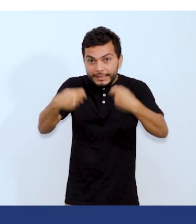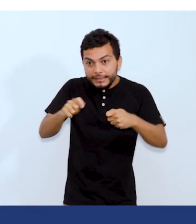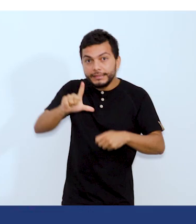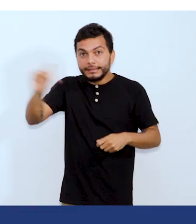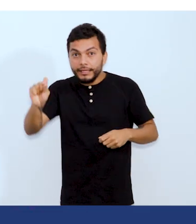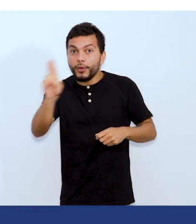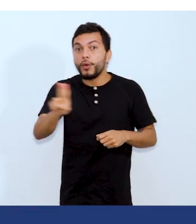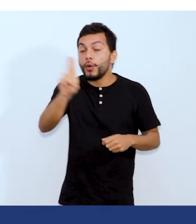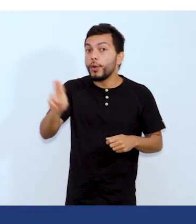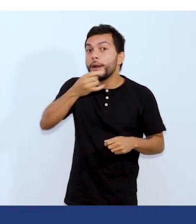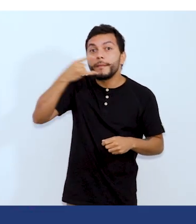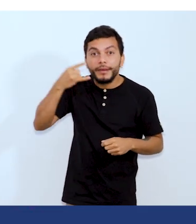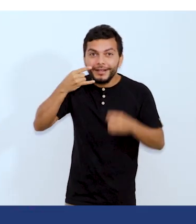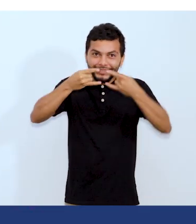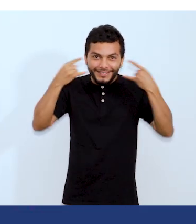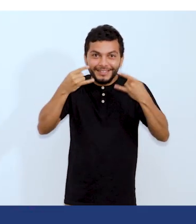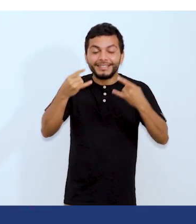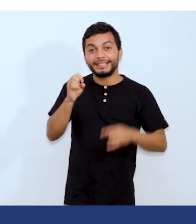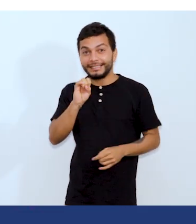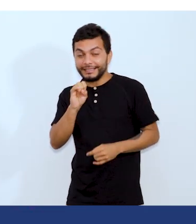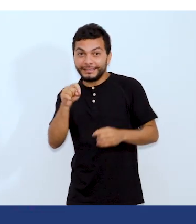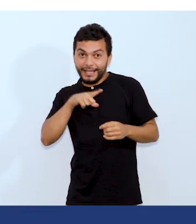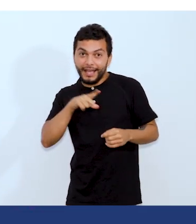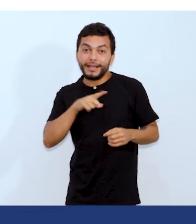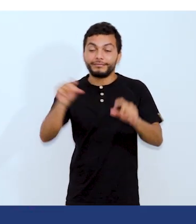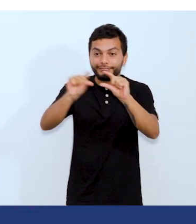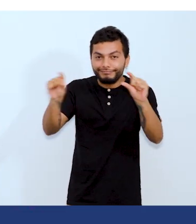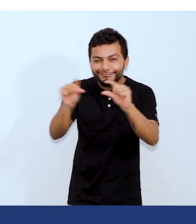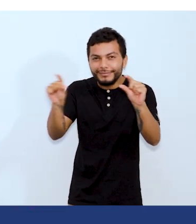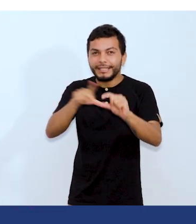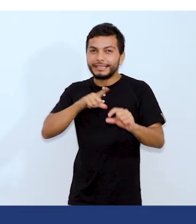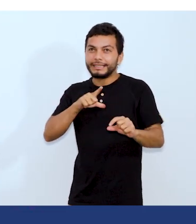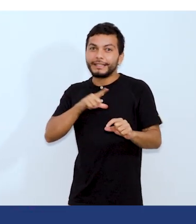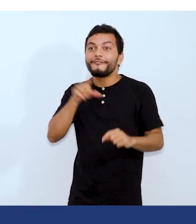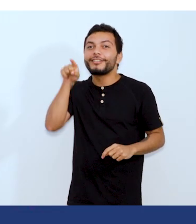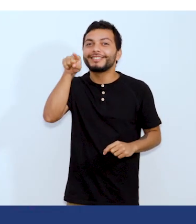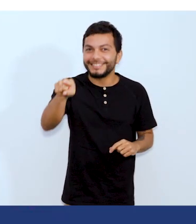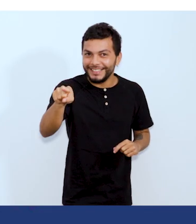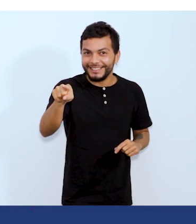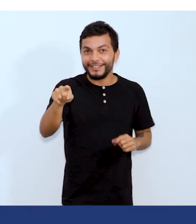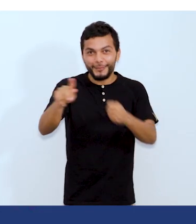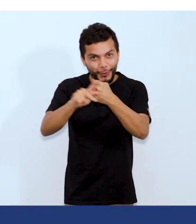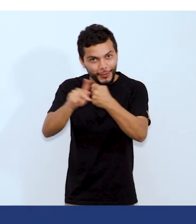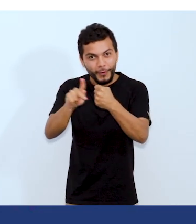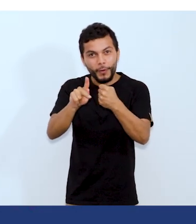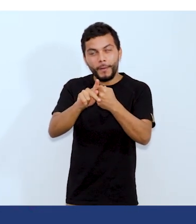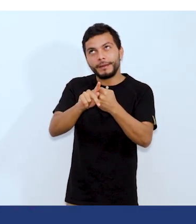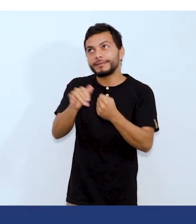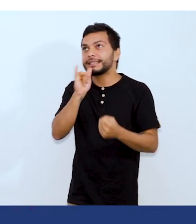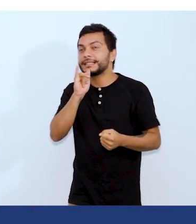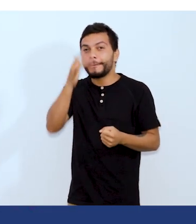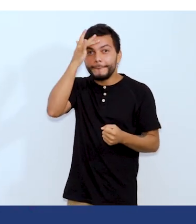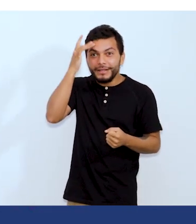temos o pronome de tratamento você, que nós utilizamos para pessoas íntimas, para pessoas próximas, como